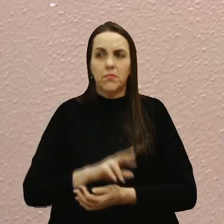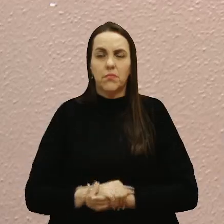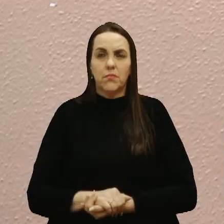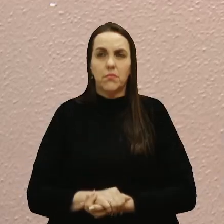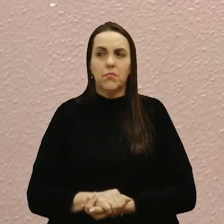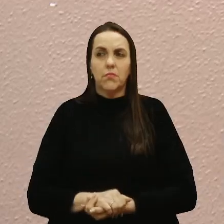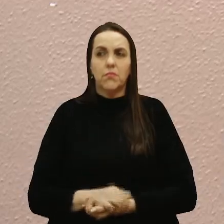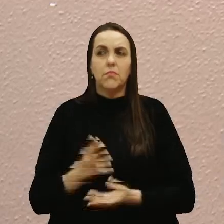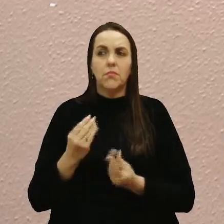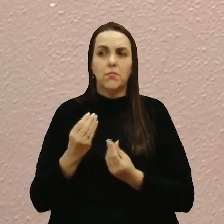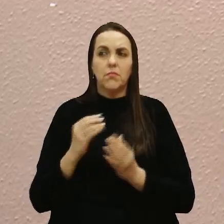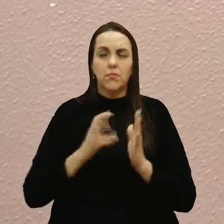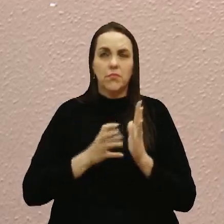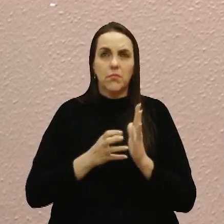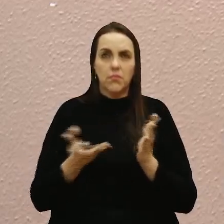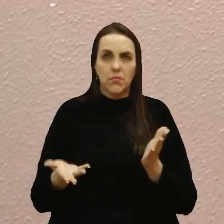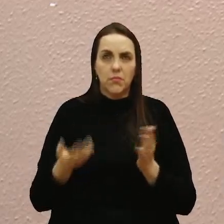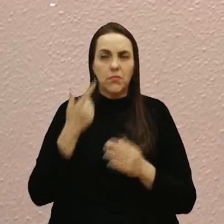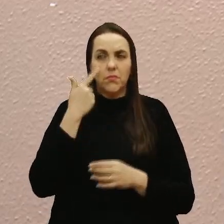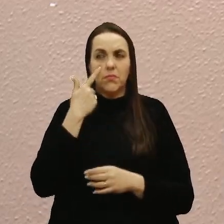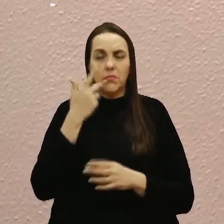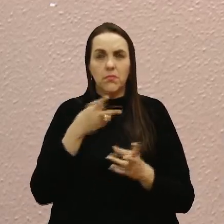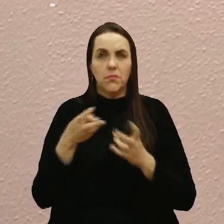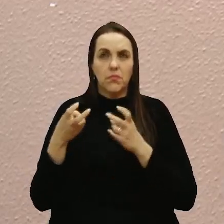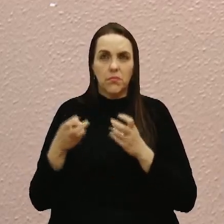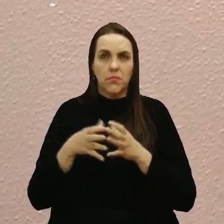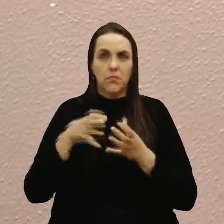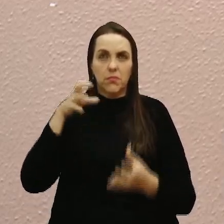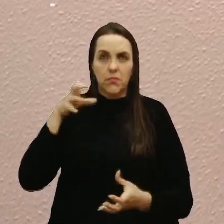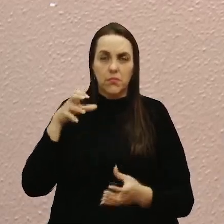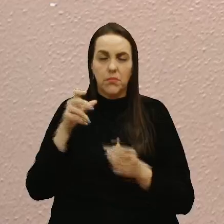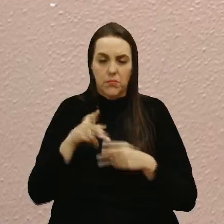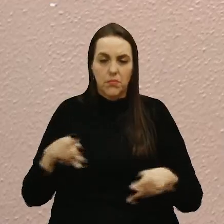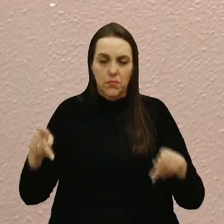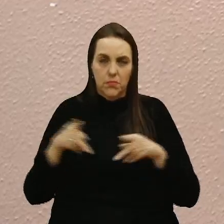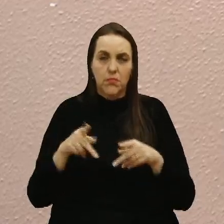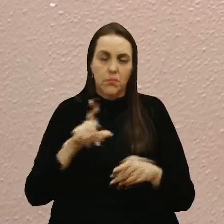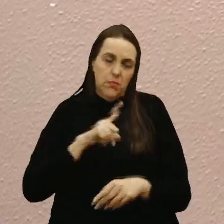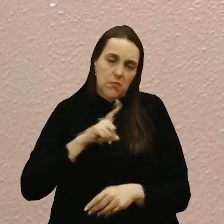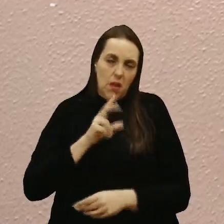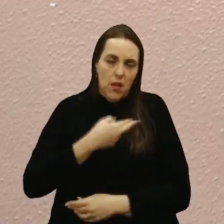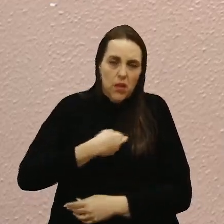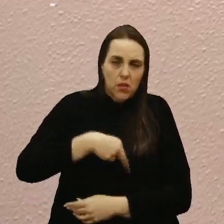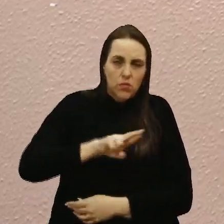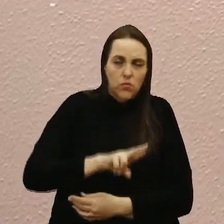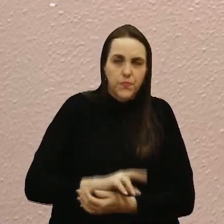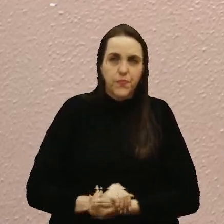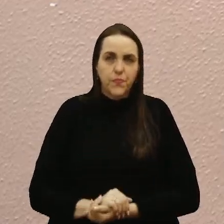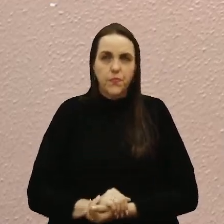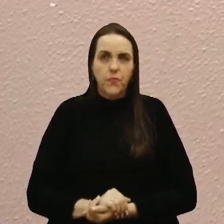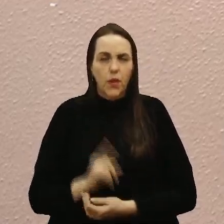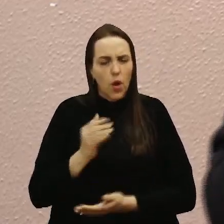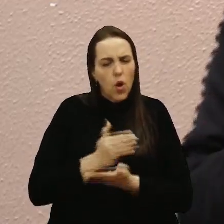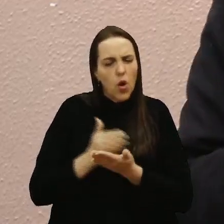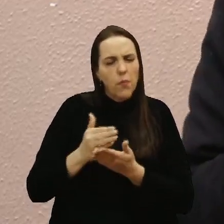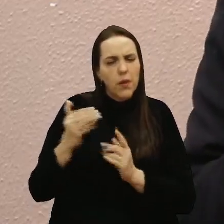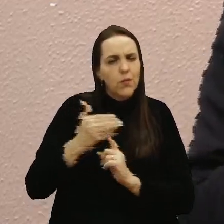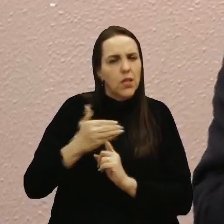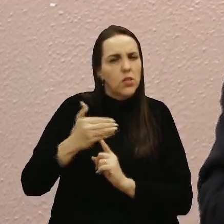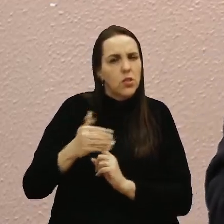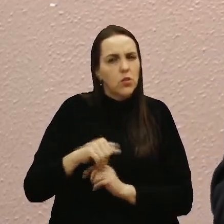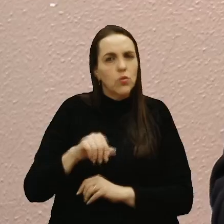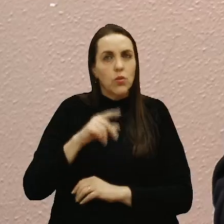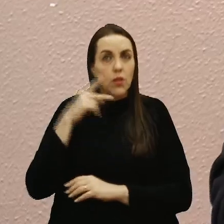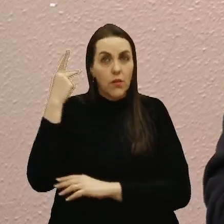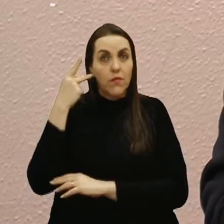Se a gente for pegar os dados, a gente vai ver que a grande maioria da população brasileira tem alguma religião. Lembro que lá no início da legislatura, a vereadora Cláudia Libardi, eu disse que eu